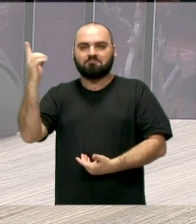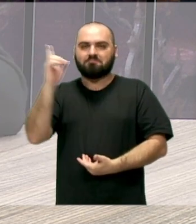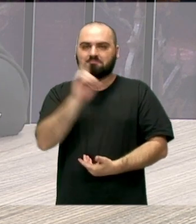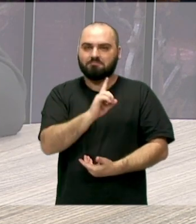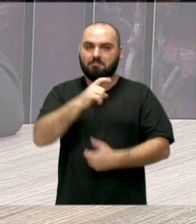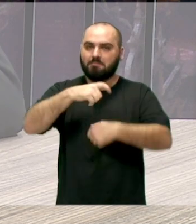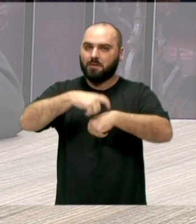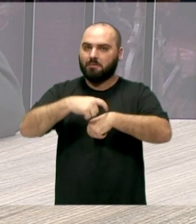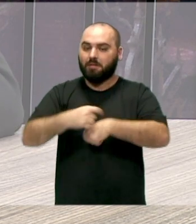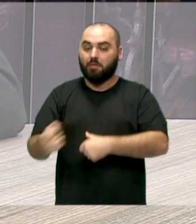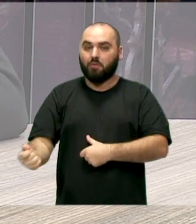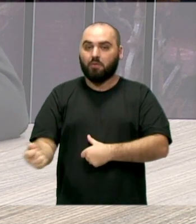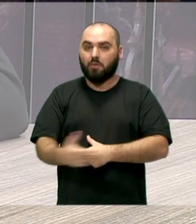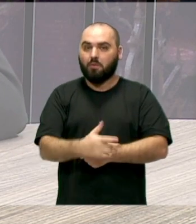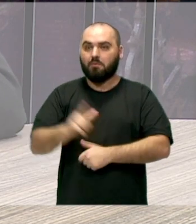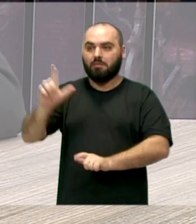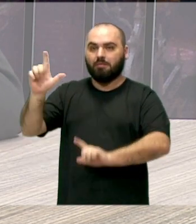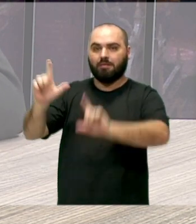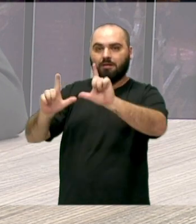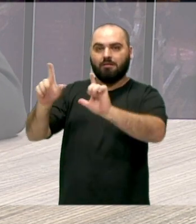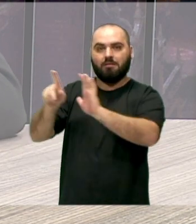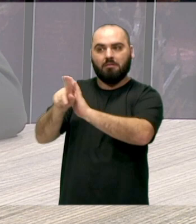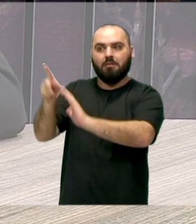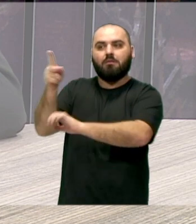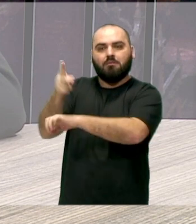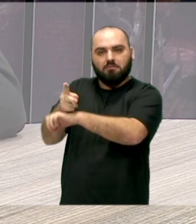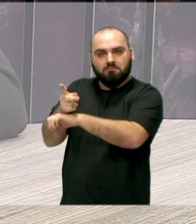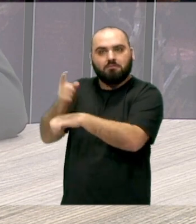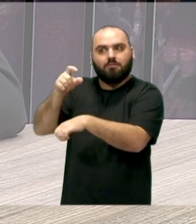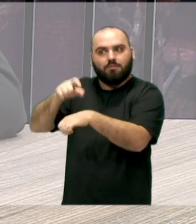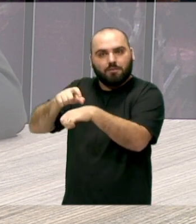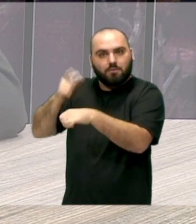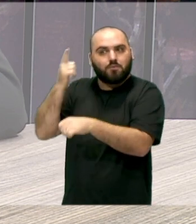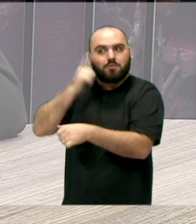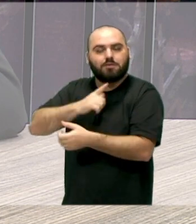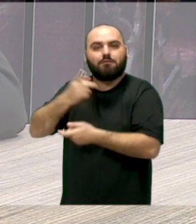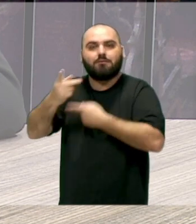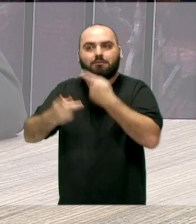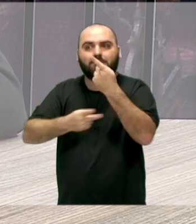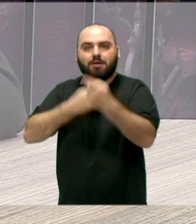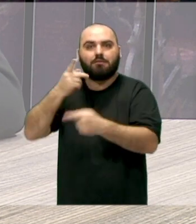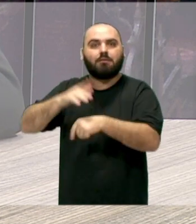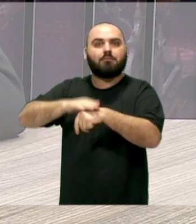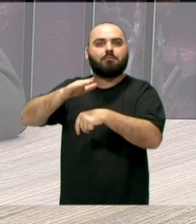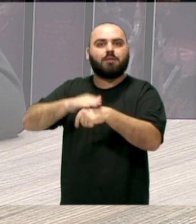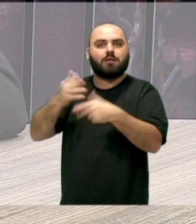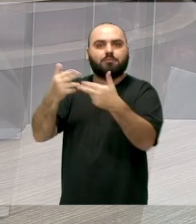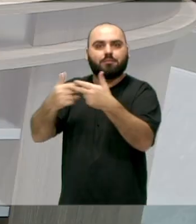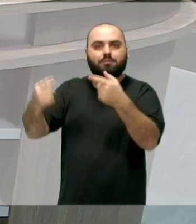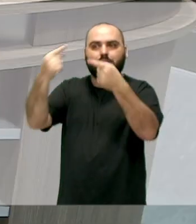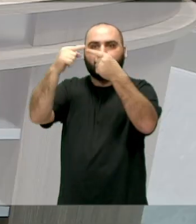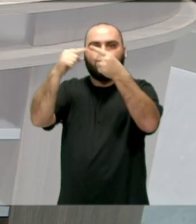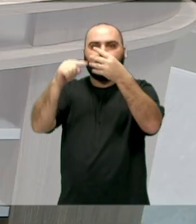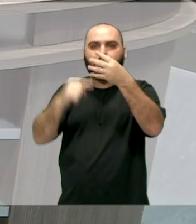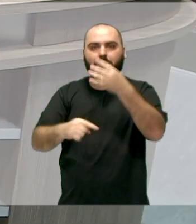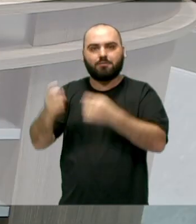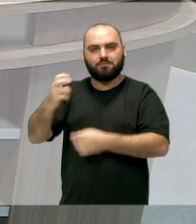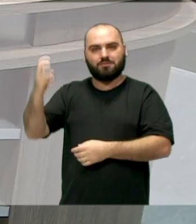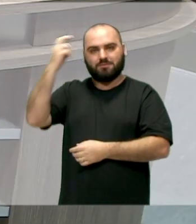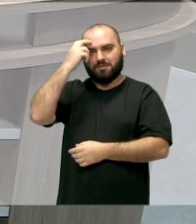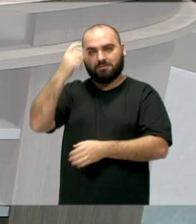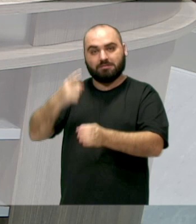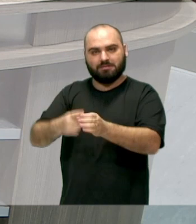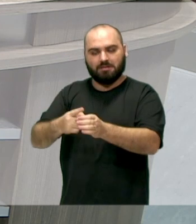desse novo programa, dessa realidade que a gente vai ter para poder falar um pouquinho mais e dar destaque para as pautas culturais aqui da cidade e